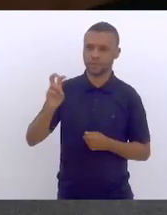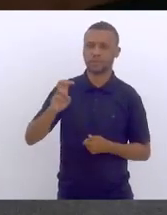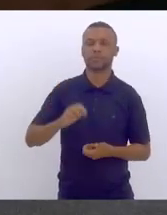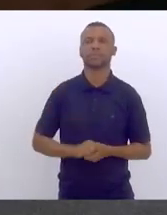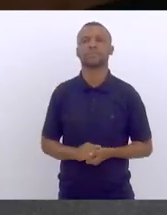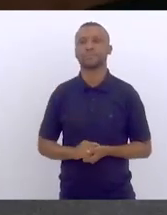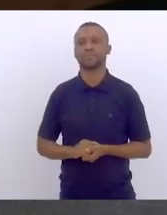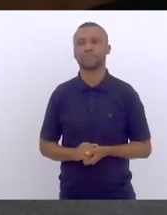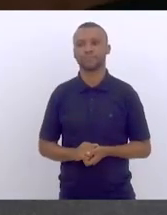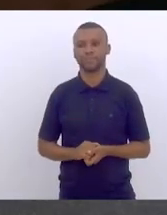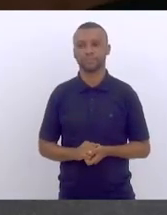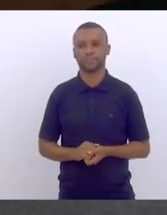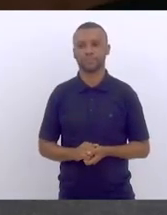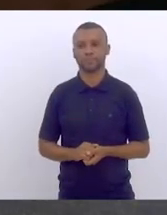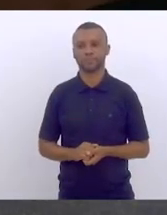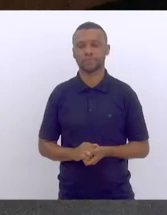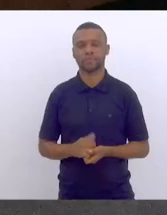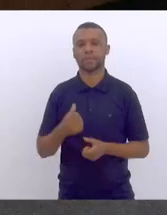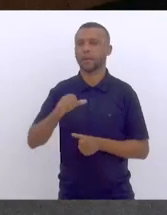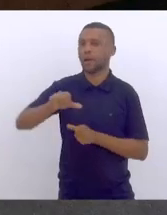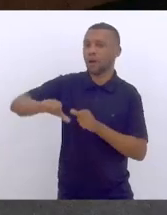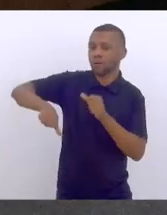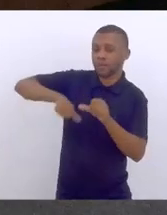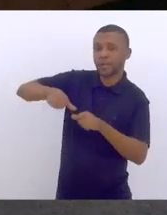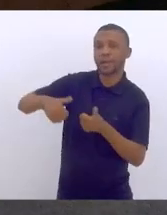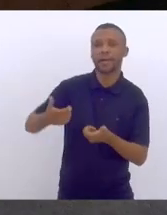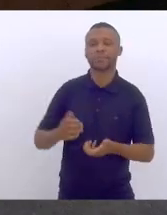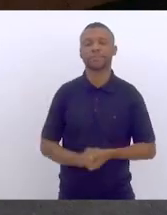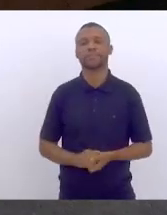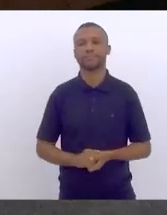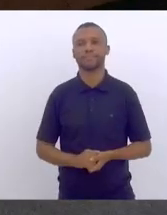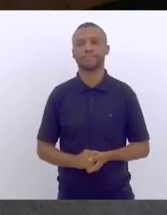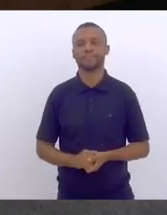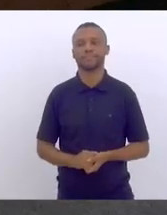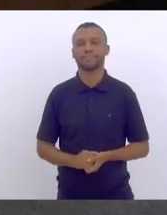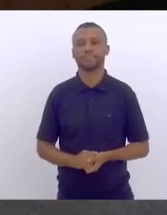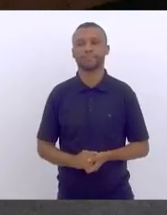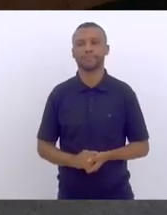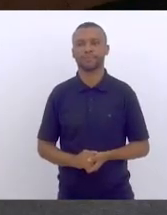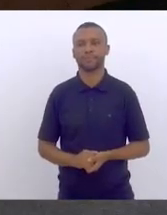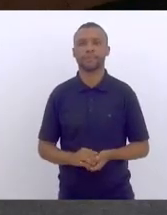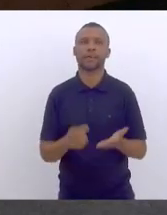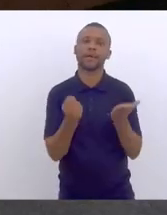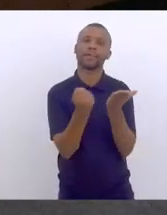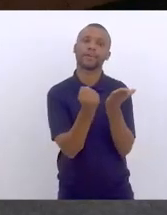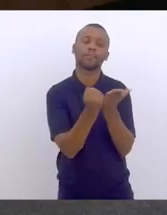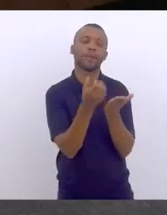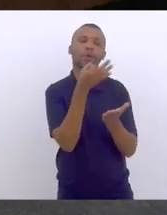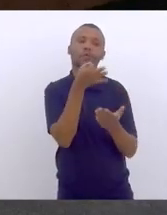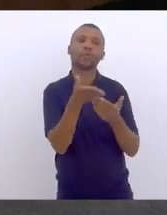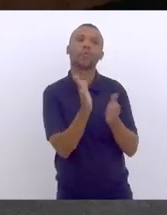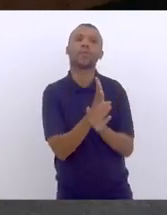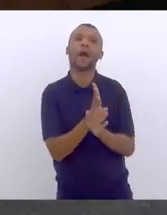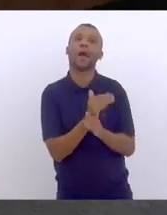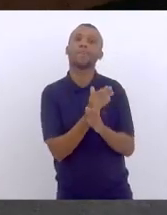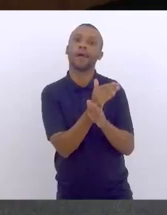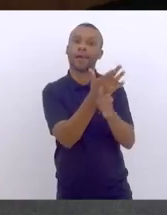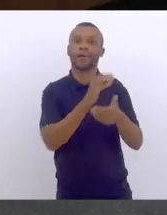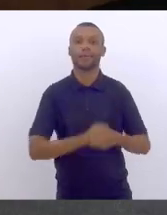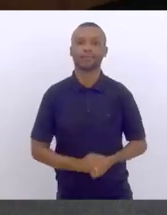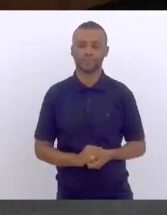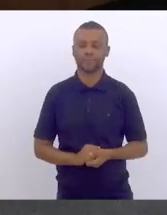5º. Fica alterado. Fica alterado. Samuel, seu som está aberto, Samuel.